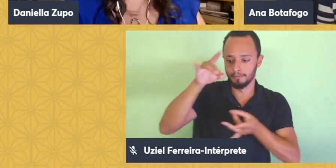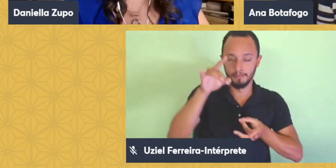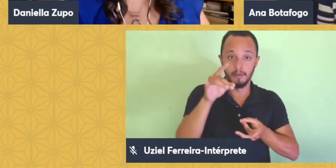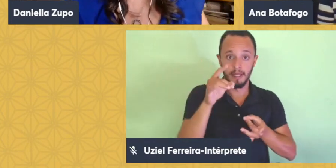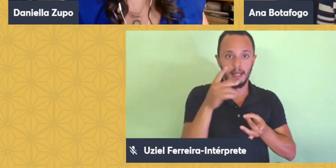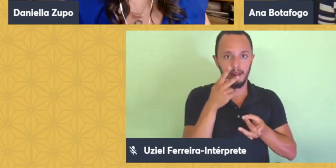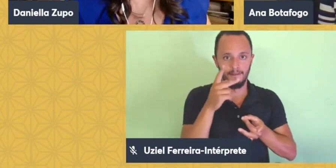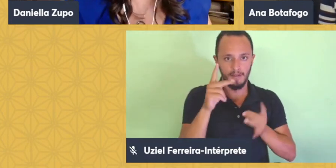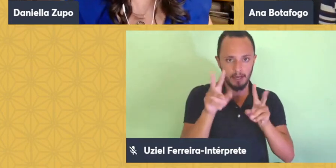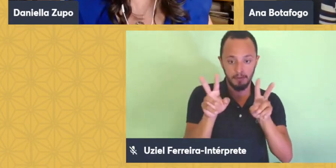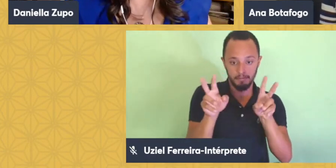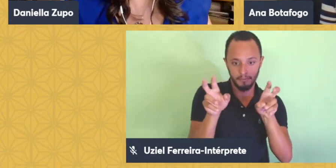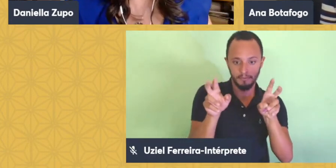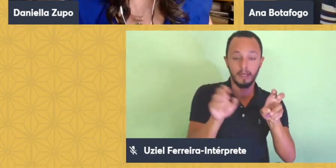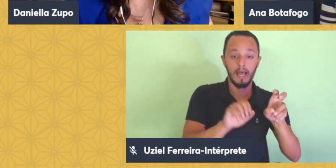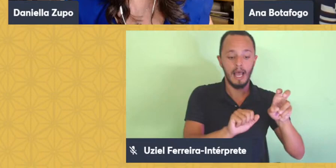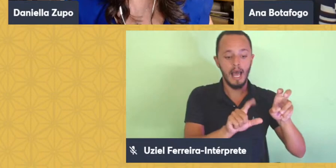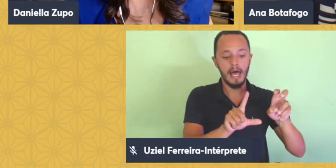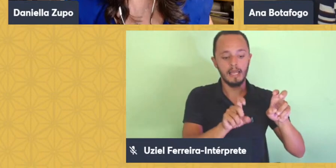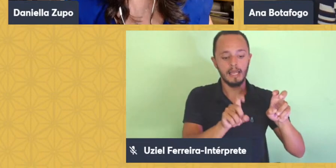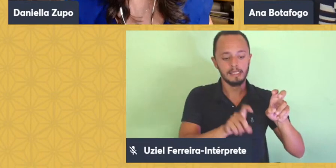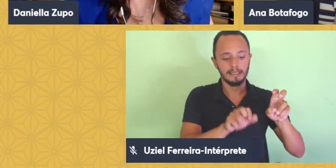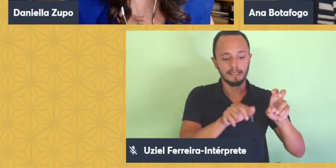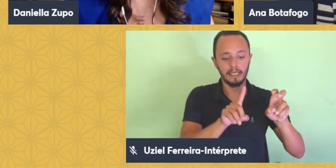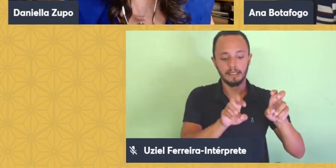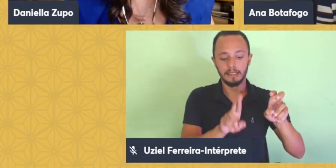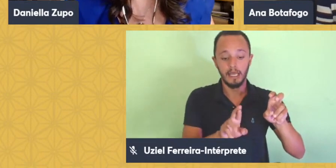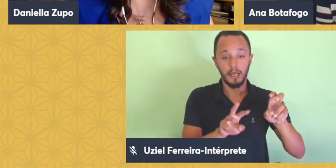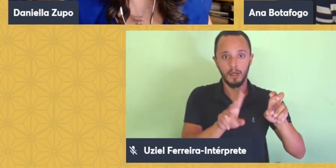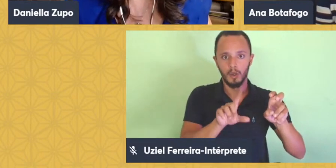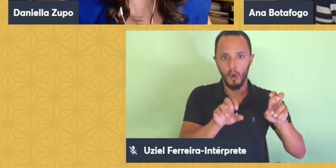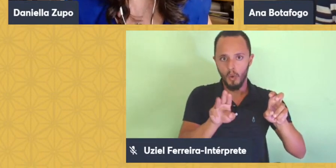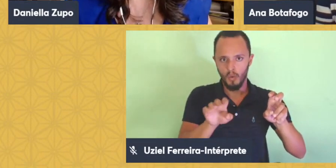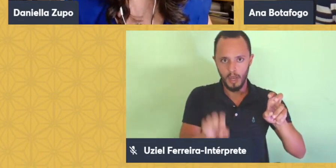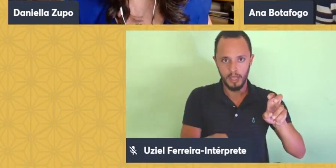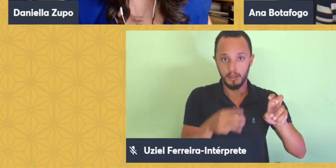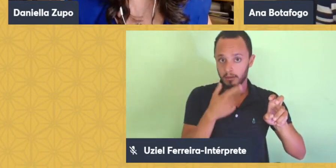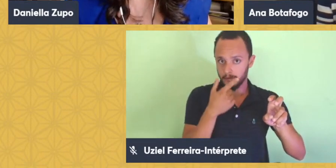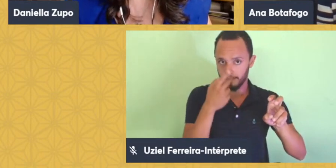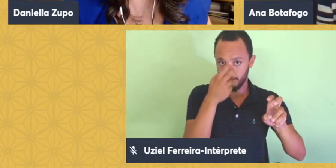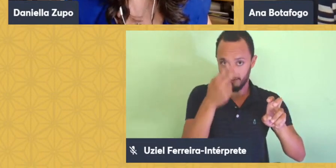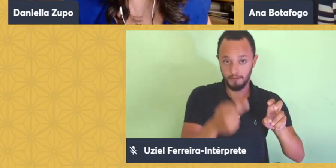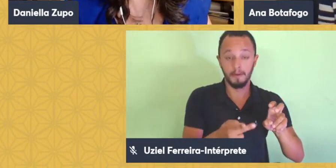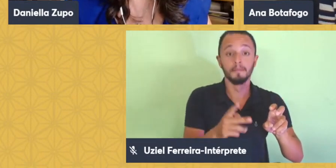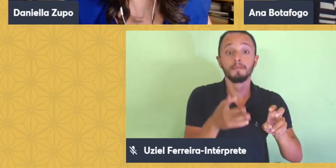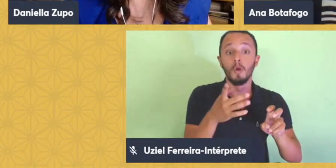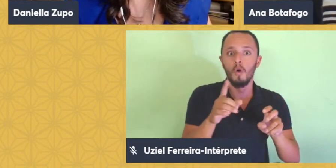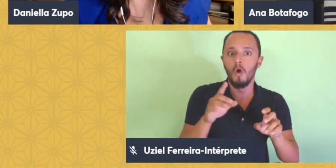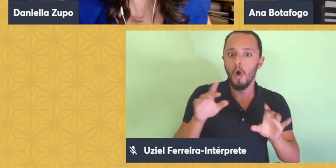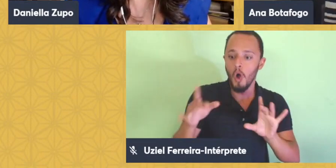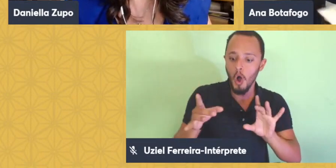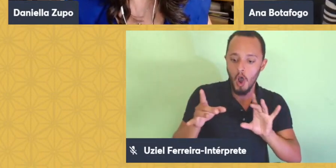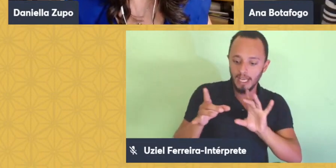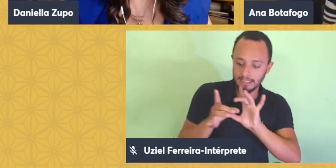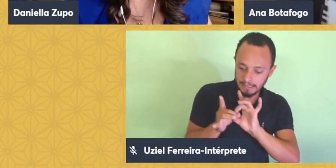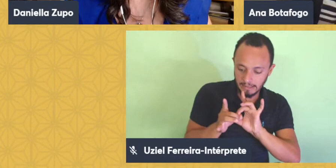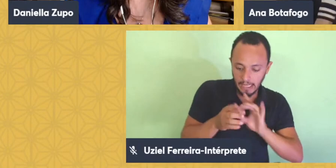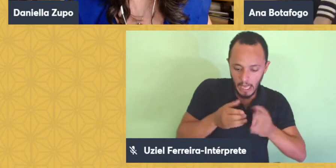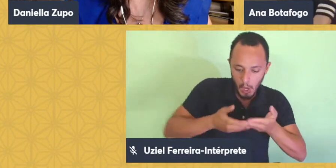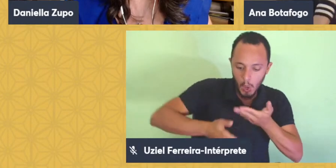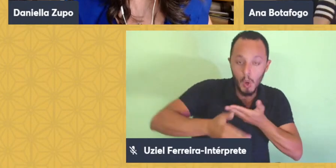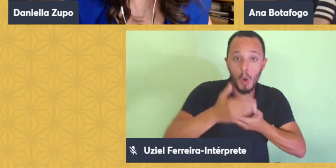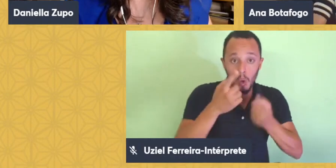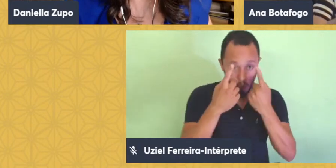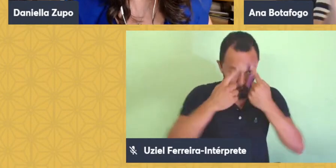citação aqui do pensamento de Alexander lowen que concorda exatamente com a interação de corpo e mente então Tenho